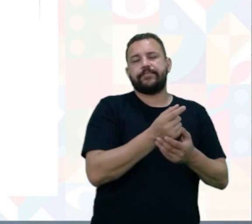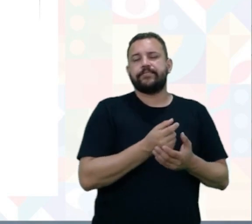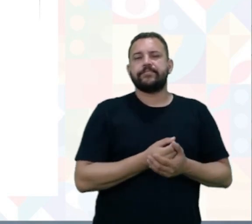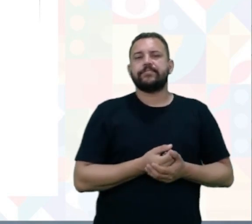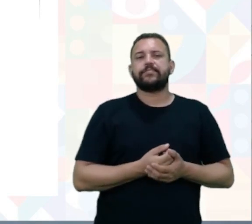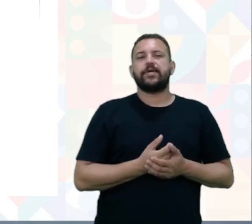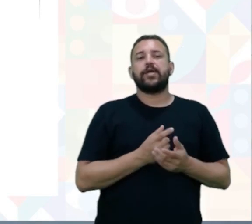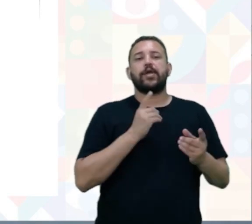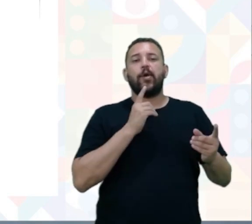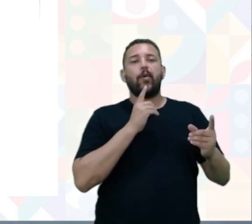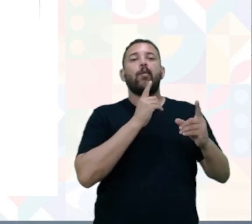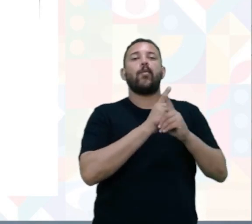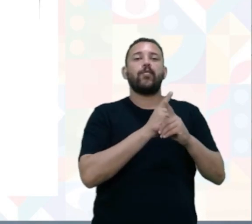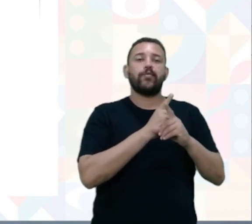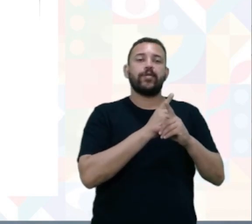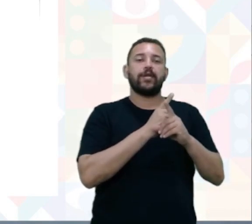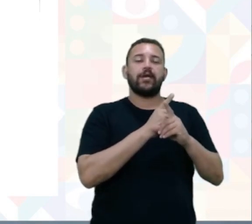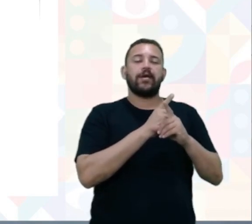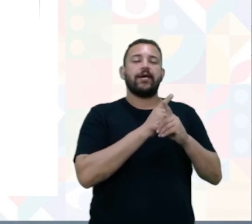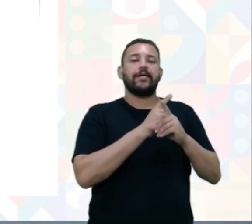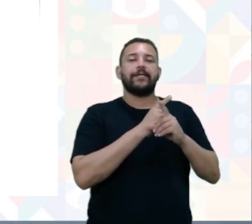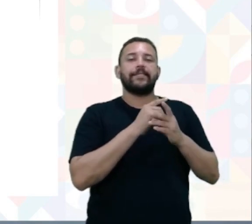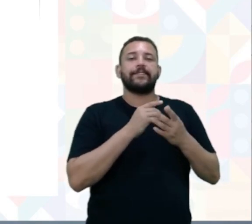a identificação dos